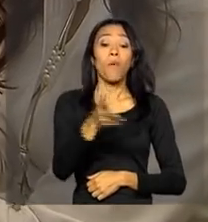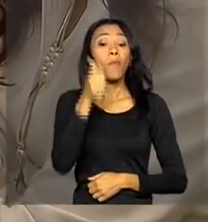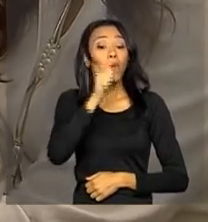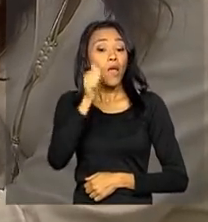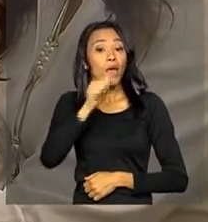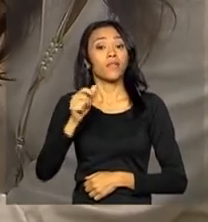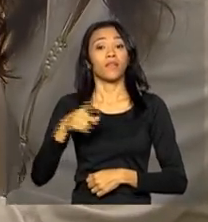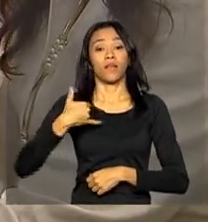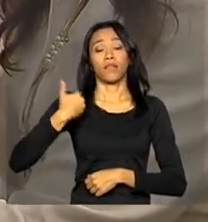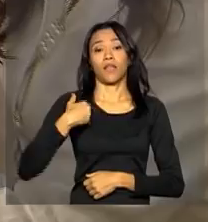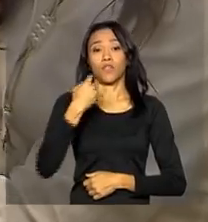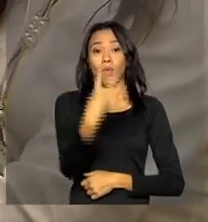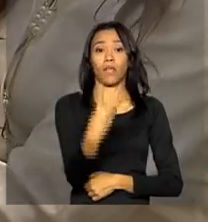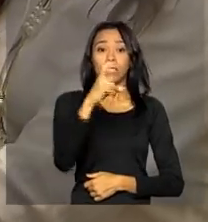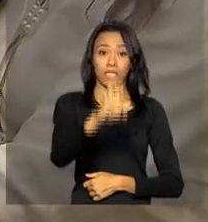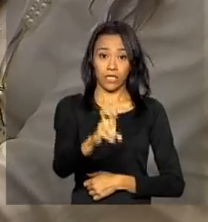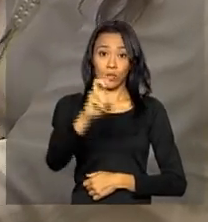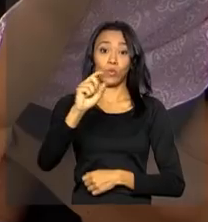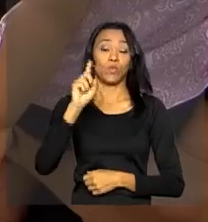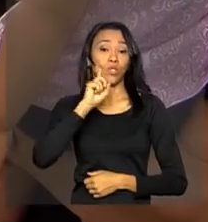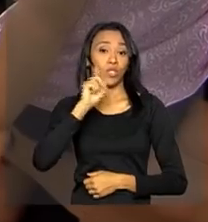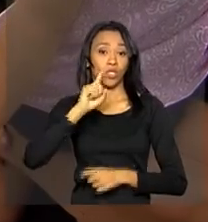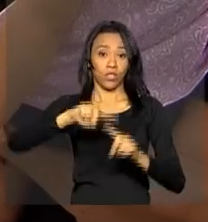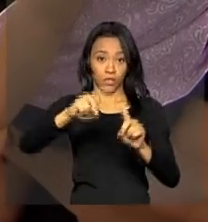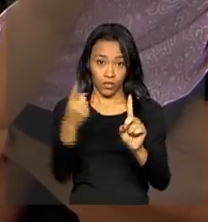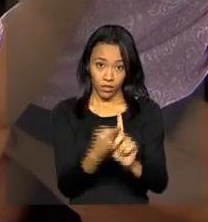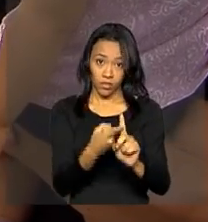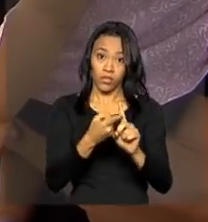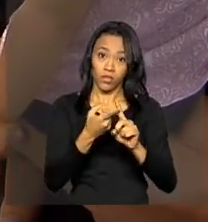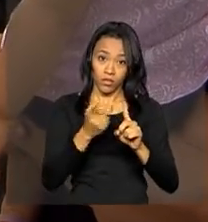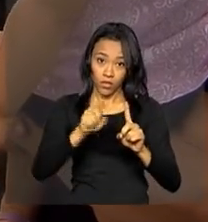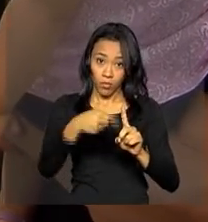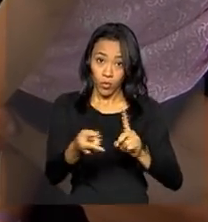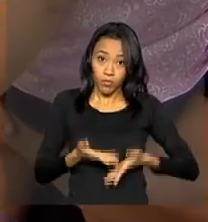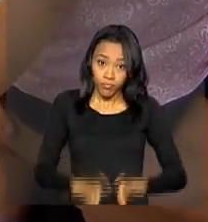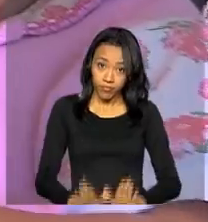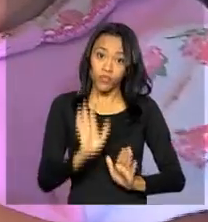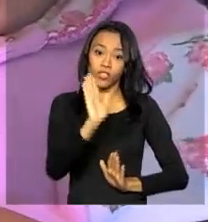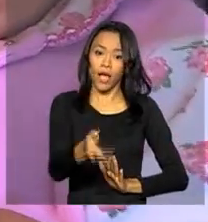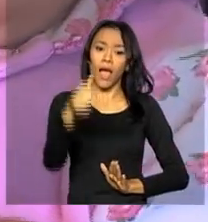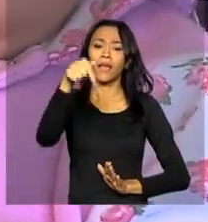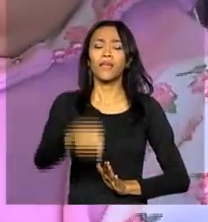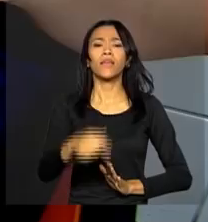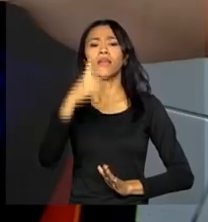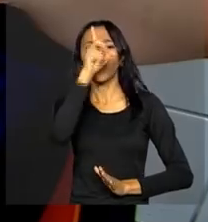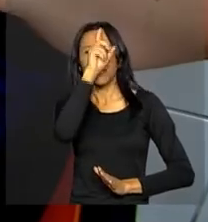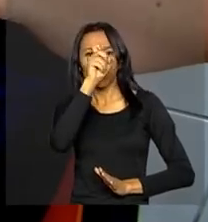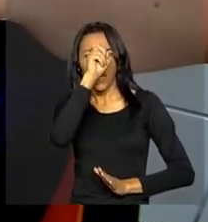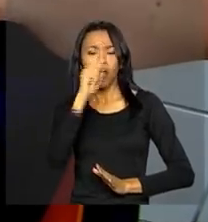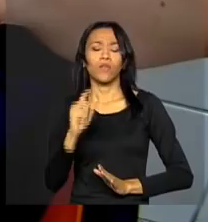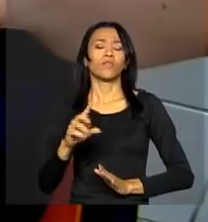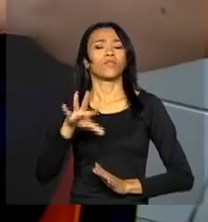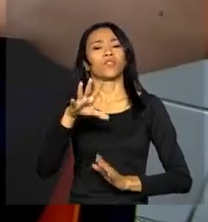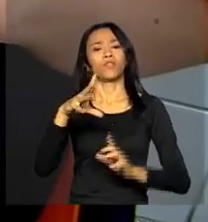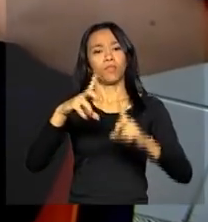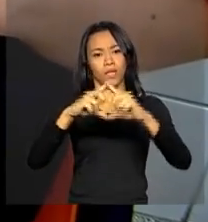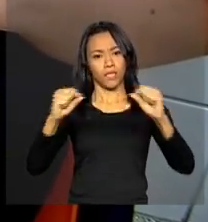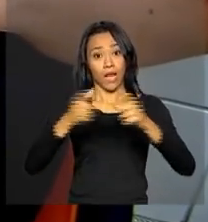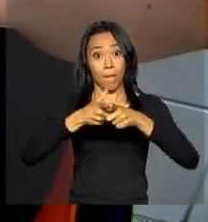até 45 dias após o parto. Neste posto de saúde de Brasília, as crianças eram